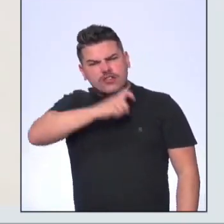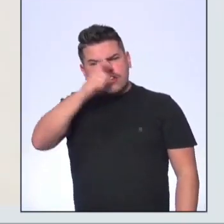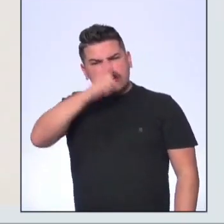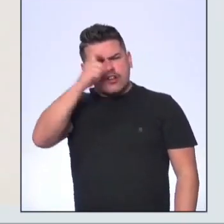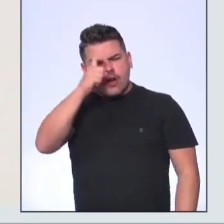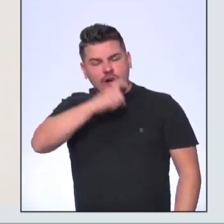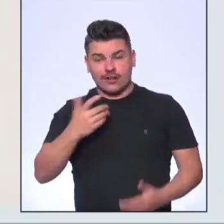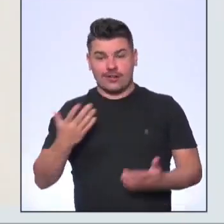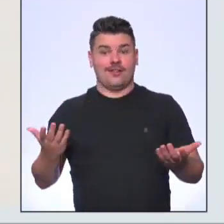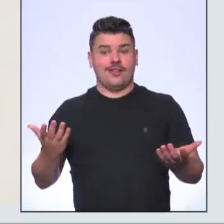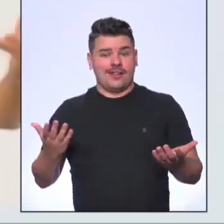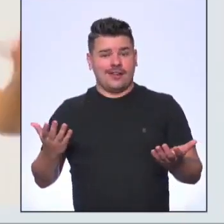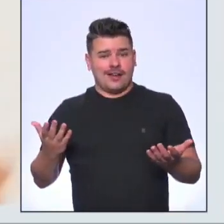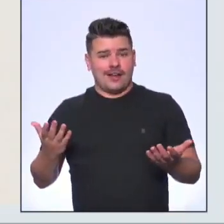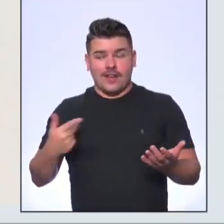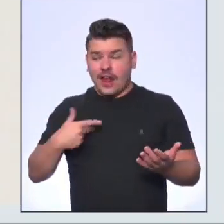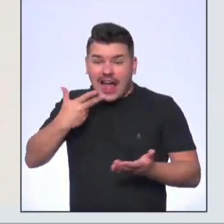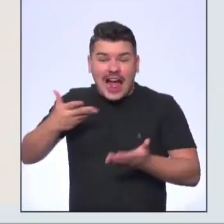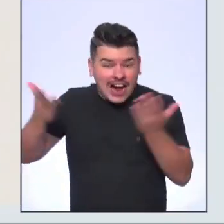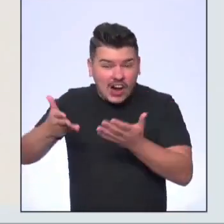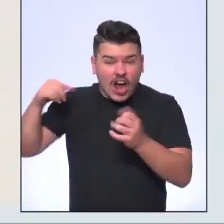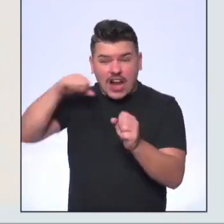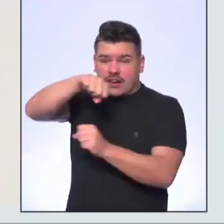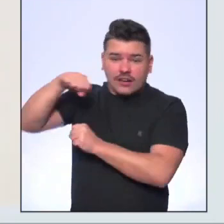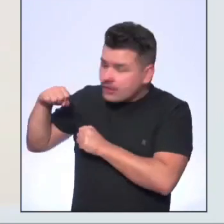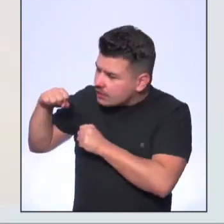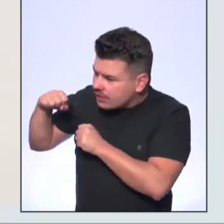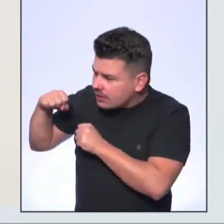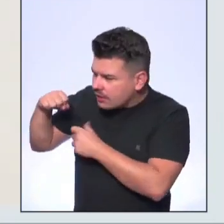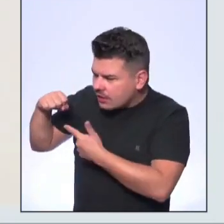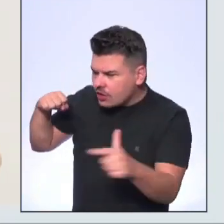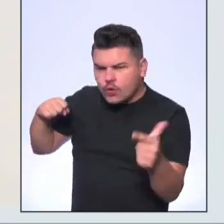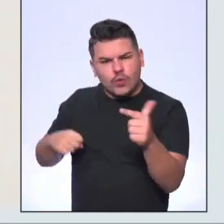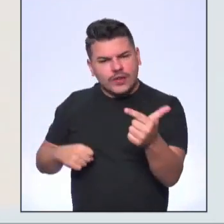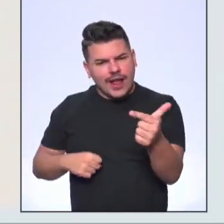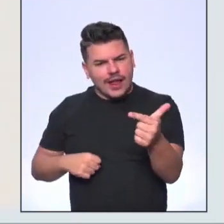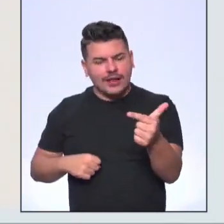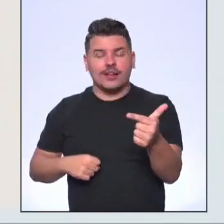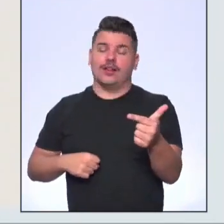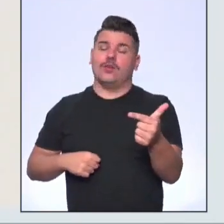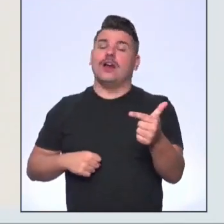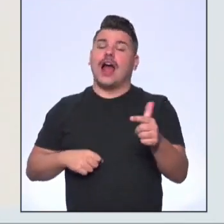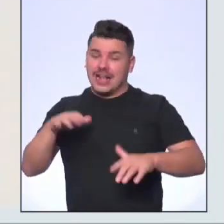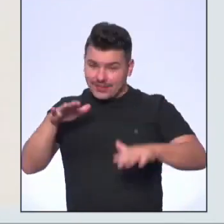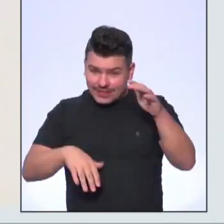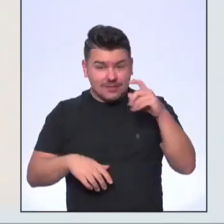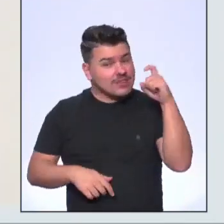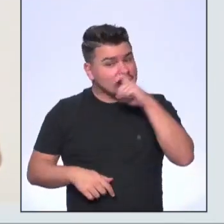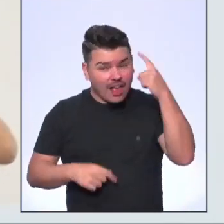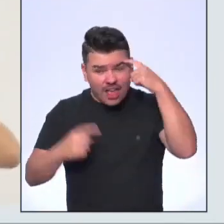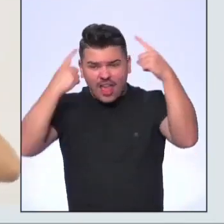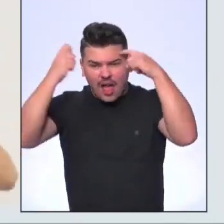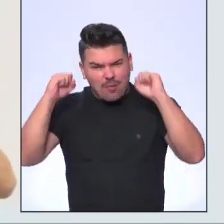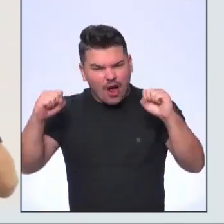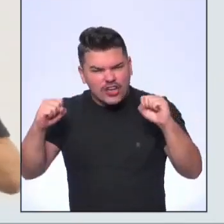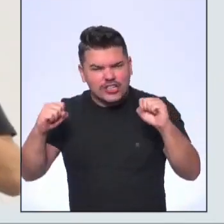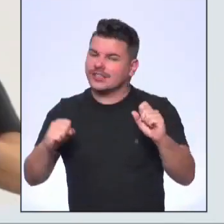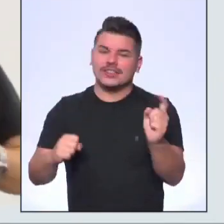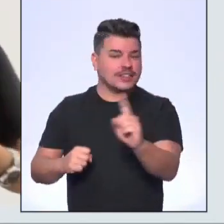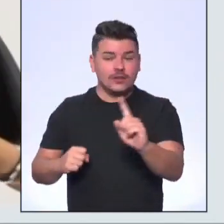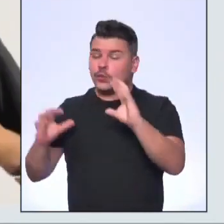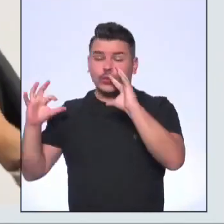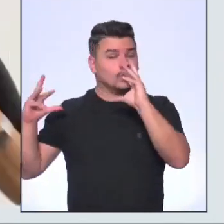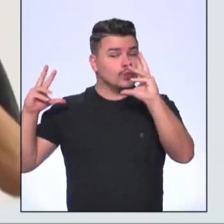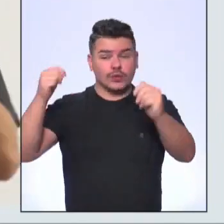visualiza isso. Ele está falando, nesse momento aconteceu esse acidente. Por quê? Porque é o Jornal Nacional. Existe uma expectativa de que aquilo que está